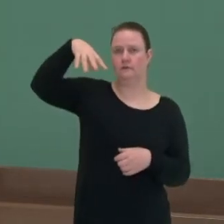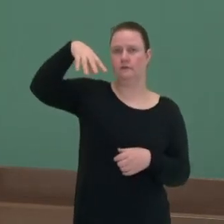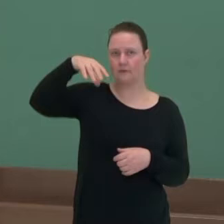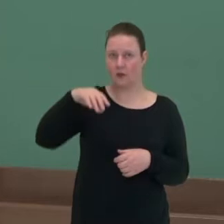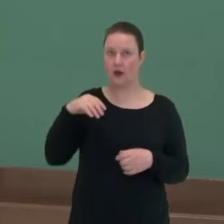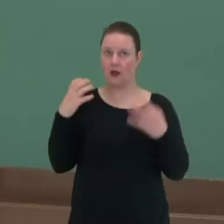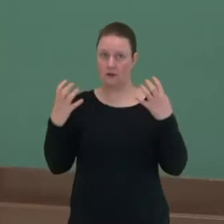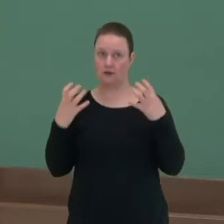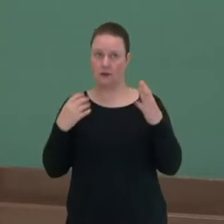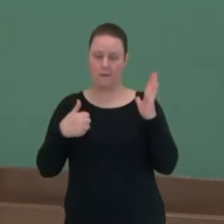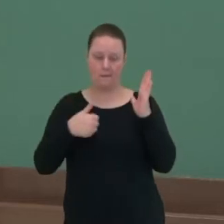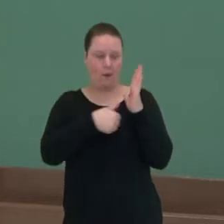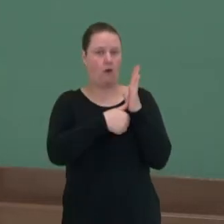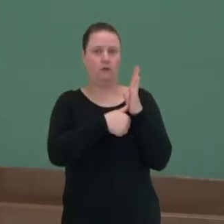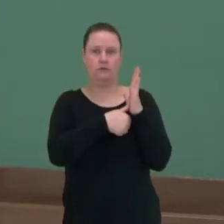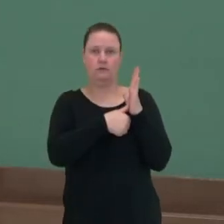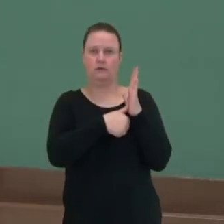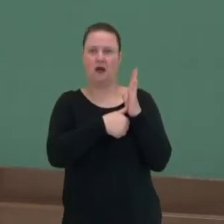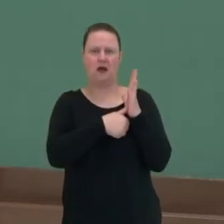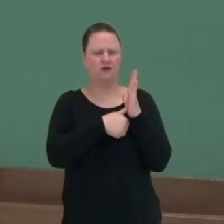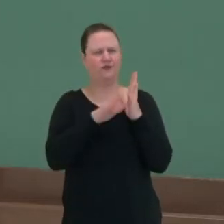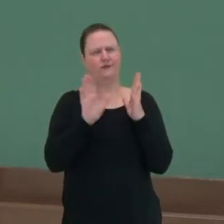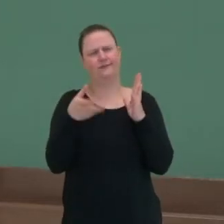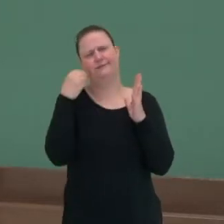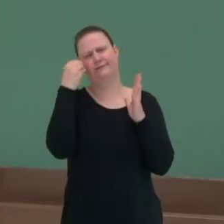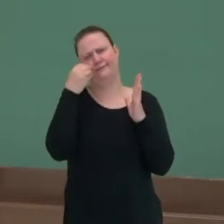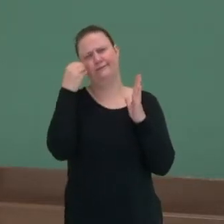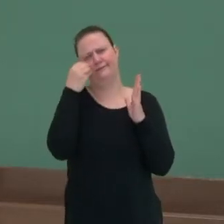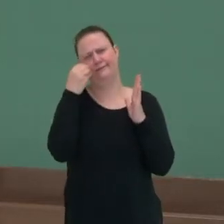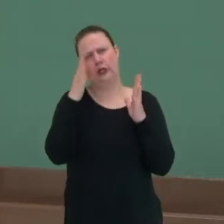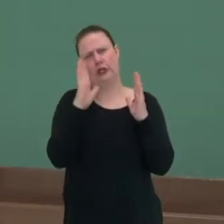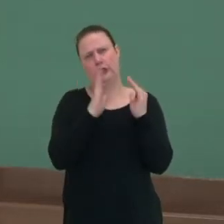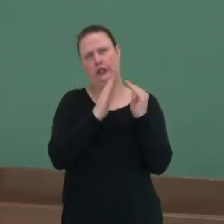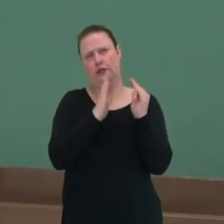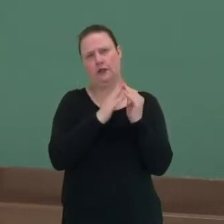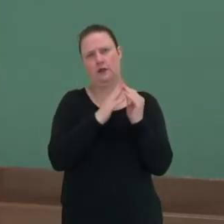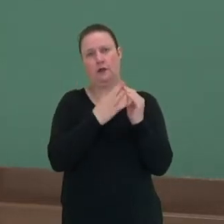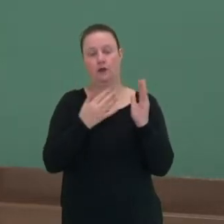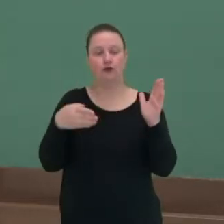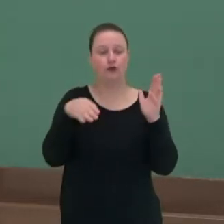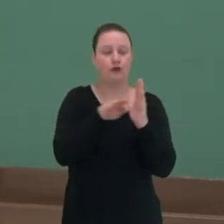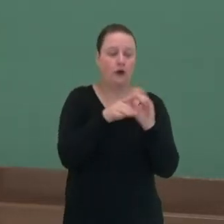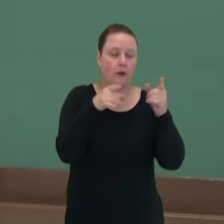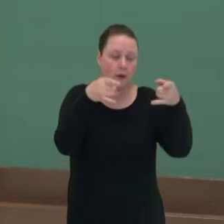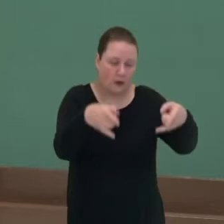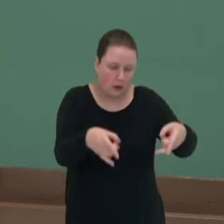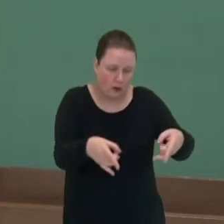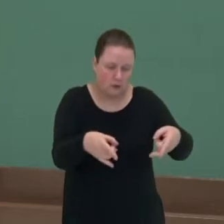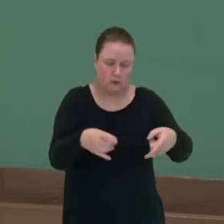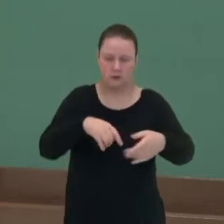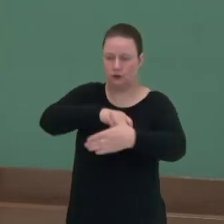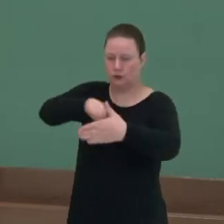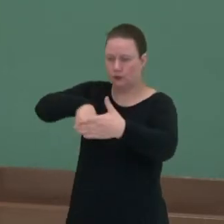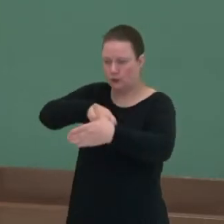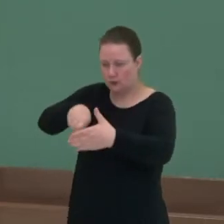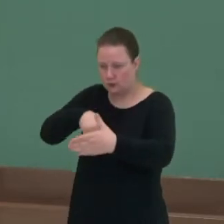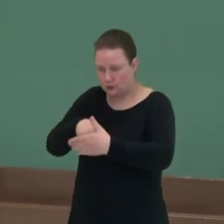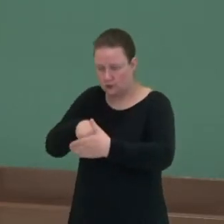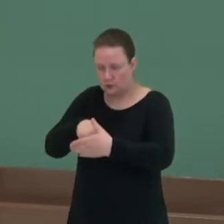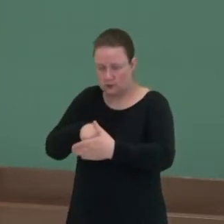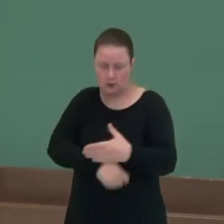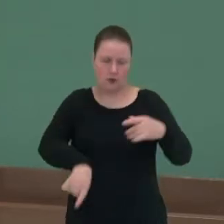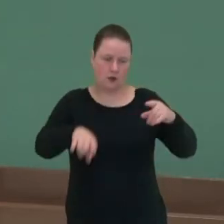que acontece nas nossas casas. Você vai lá, por exemplo, no seu quarto, na cozinha, no banheiro e vai